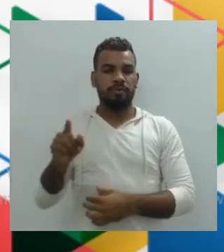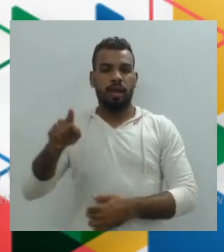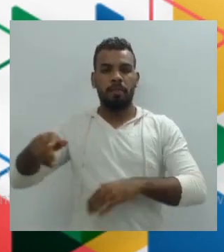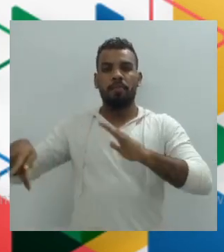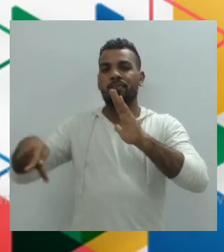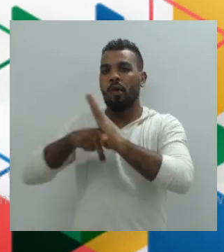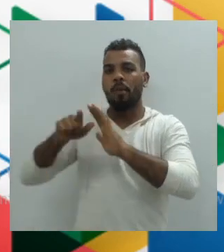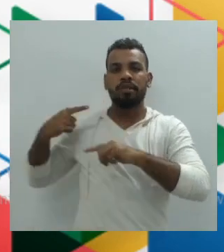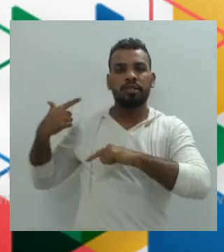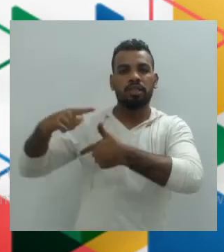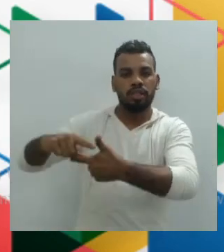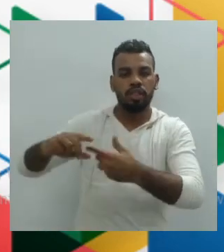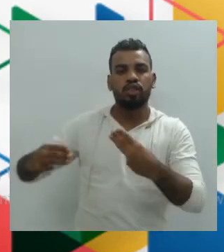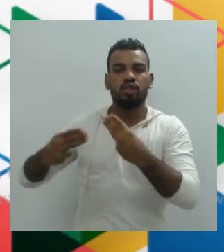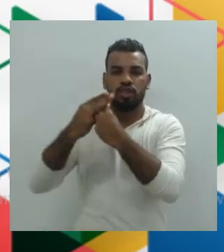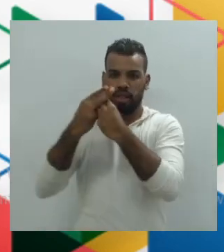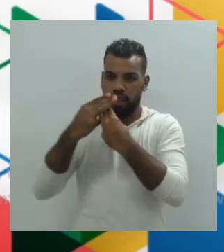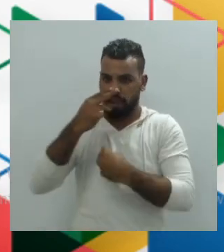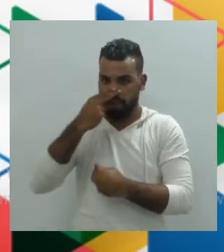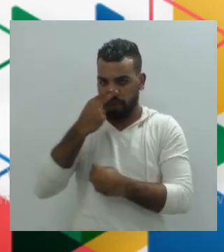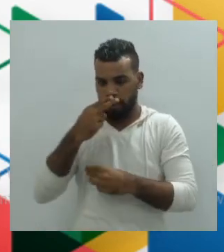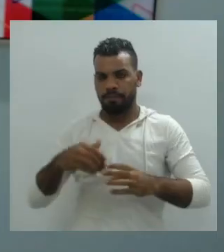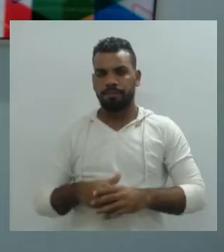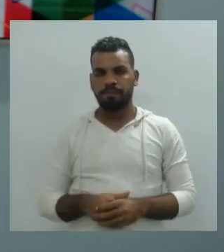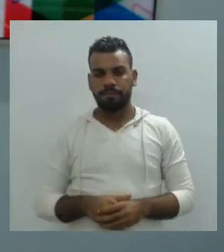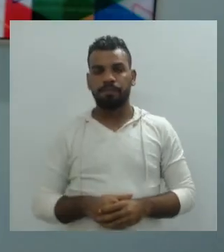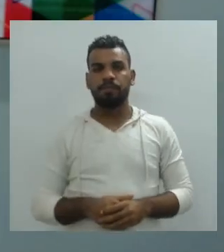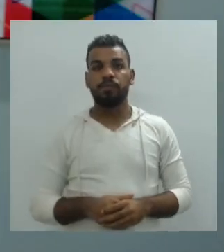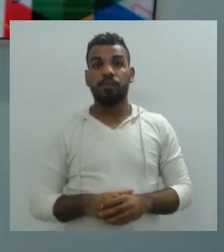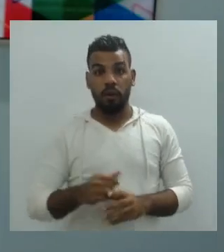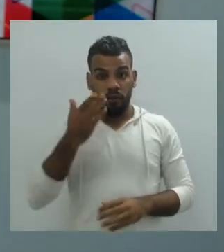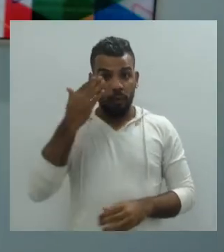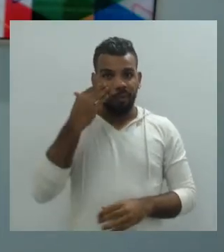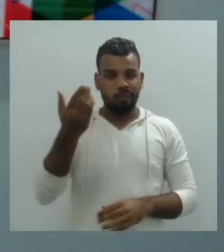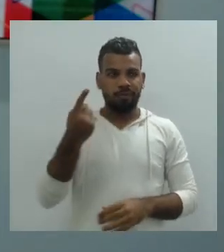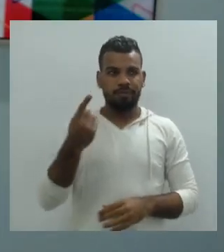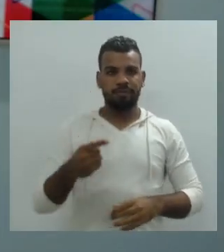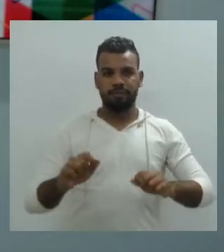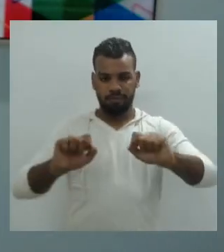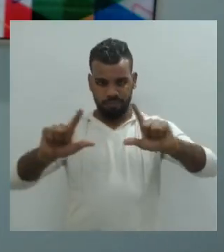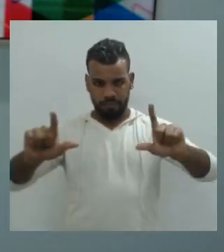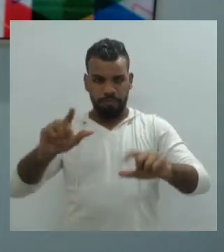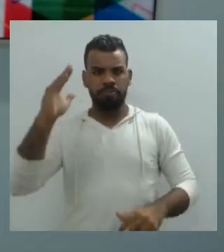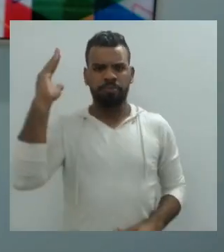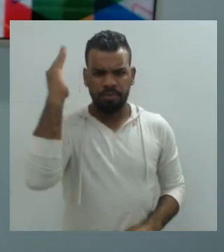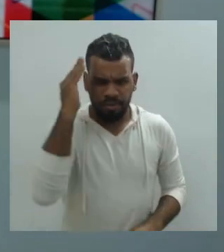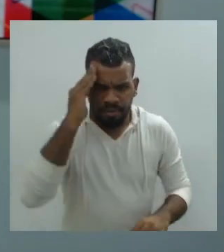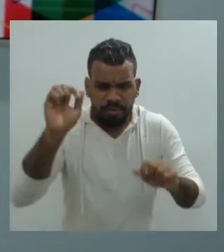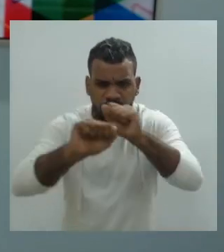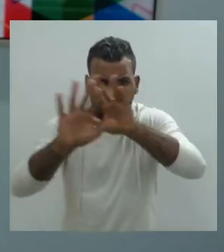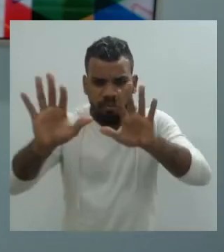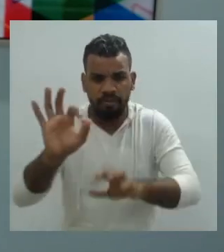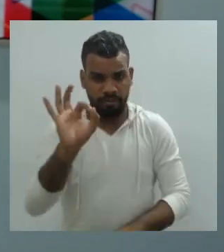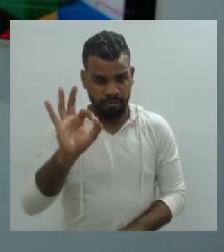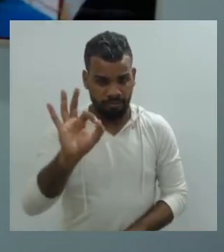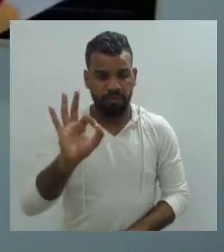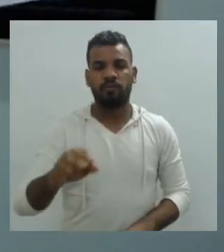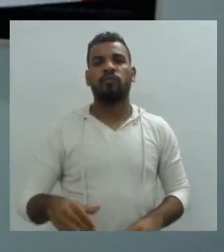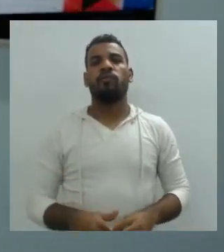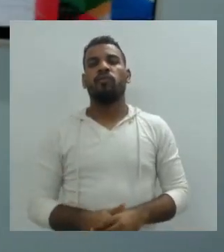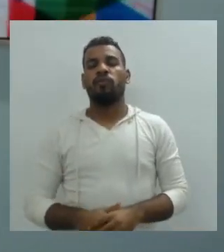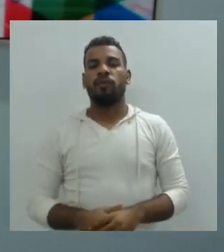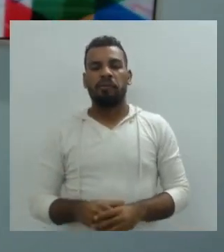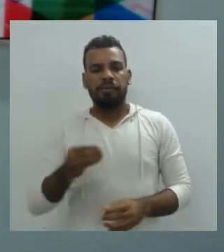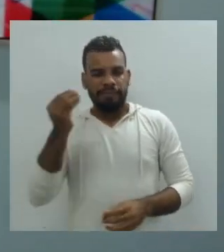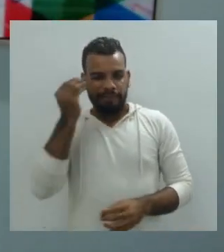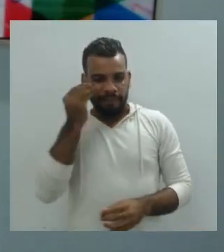tradição judaico-cristã. Robertão, traz aqui para mim, por favor. Até aí, tudo bem? Tranquilo, né? Vou